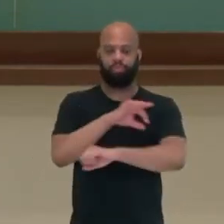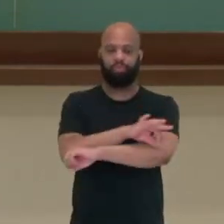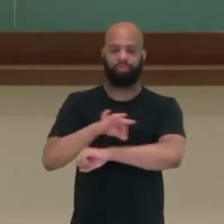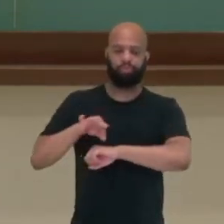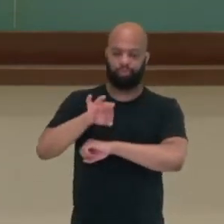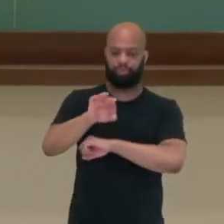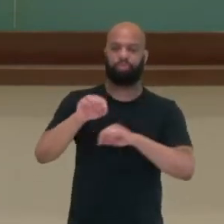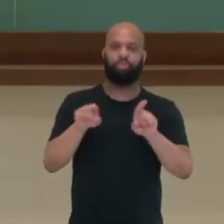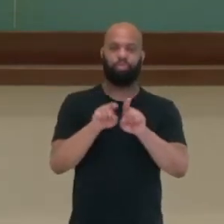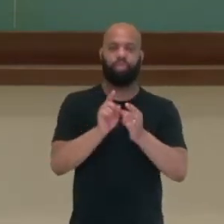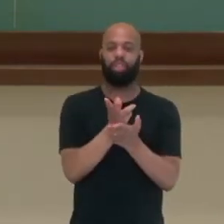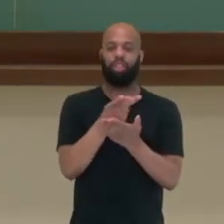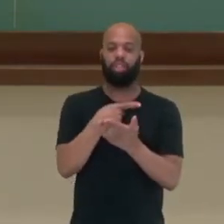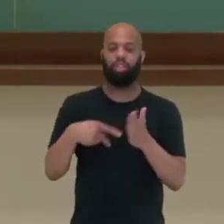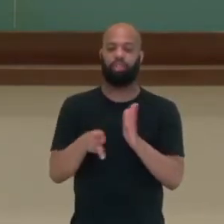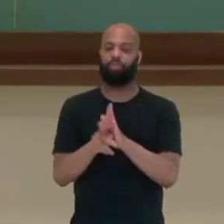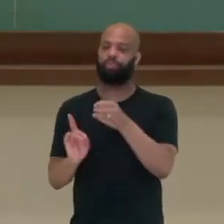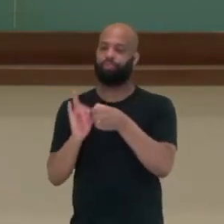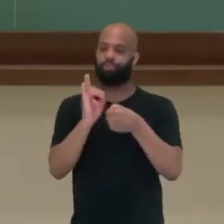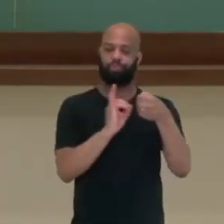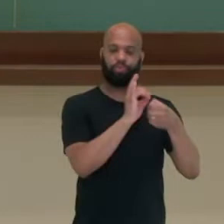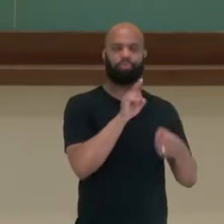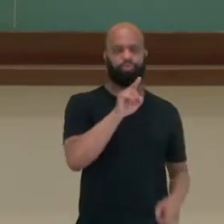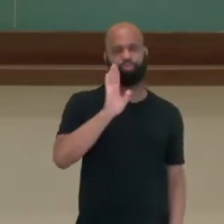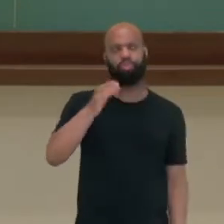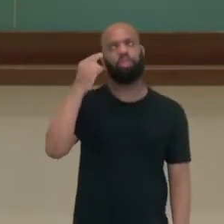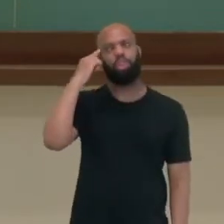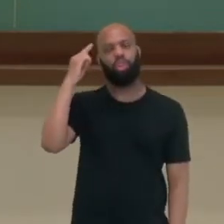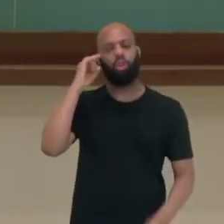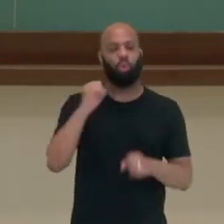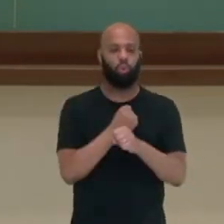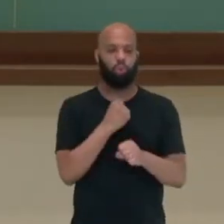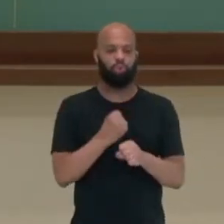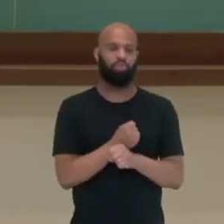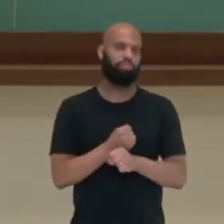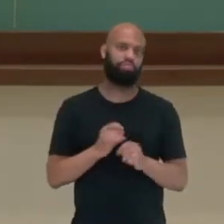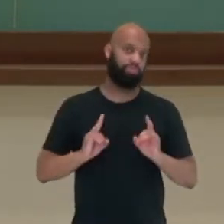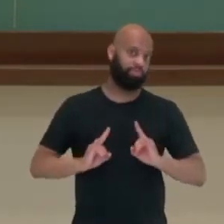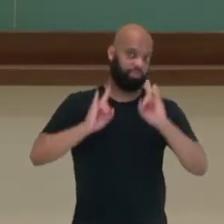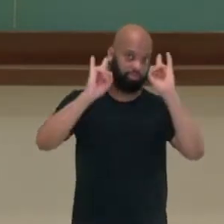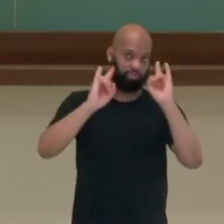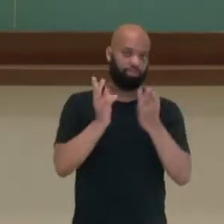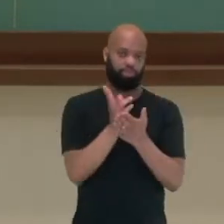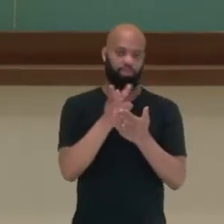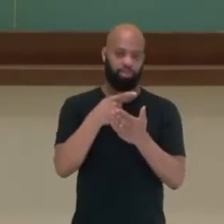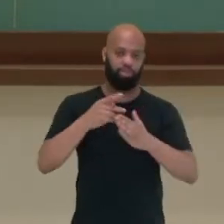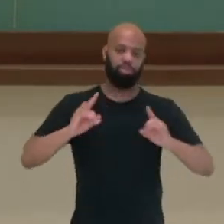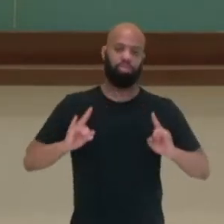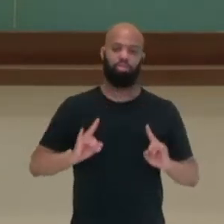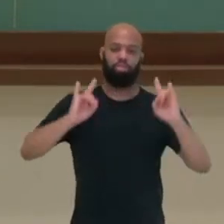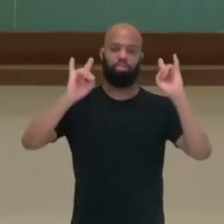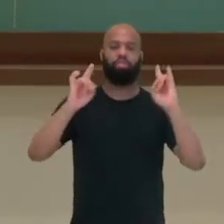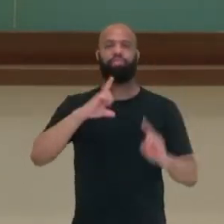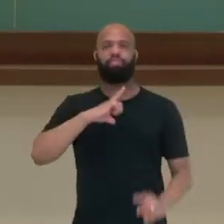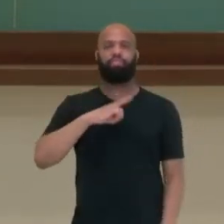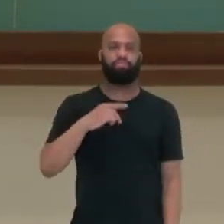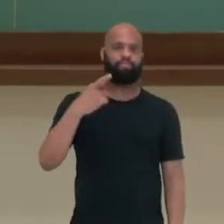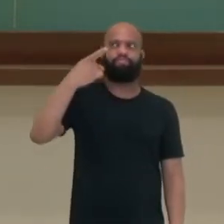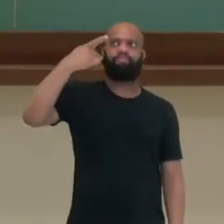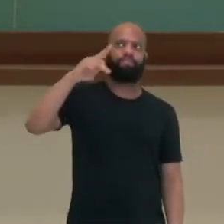e urbanismo. Você já pensou em construir um prédio, desenhar um prédio que tenha a sua